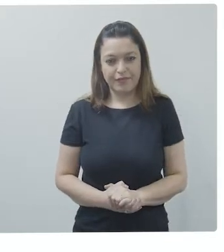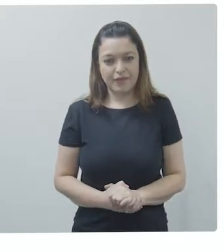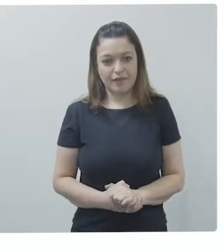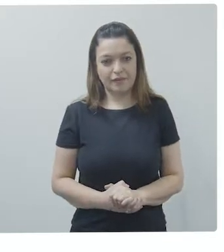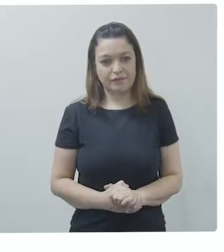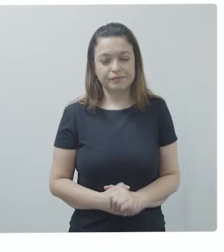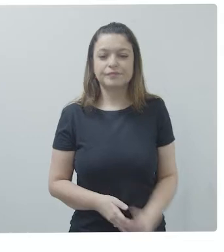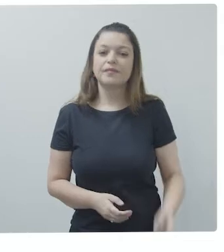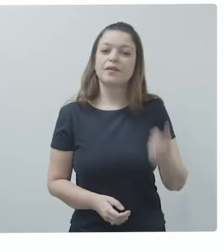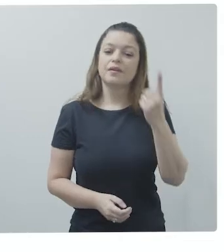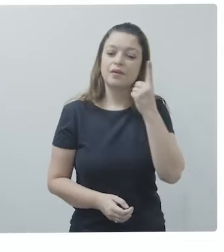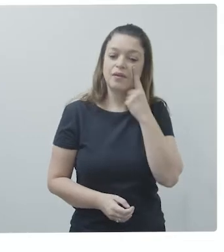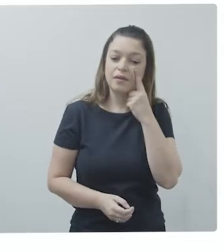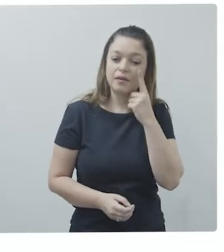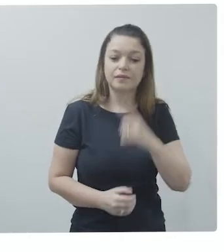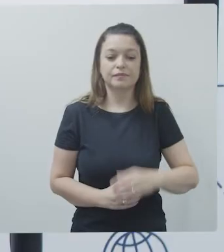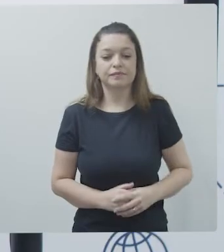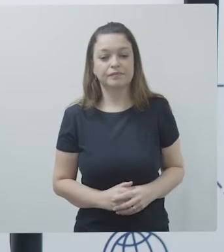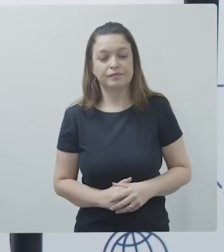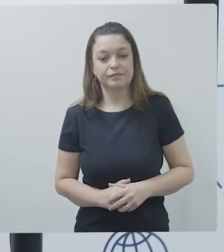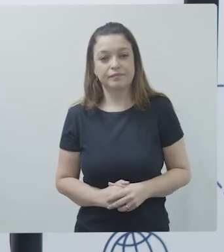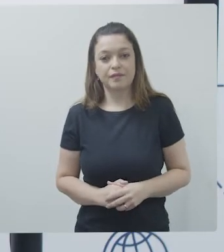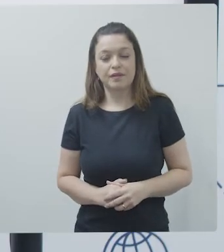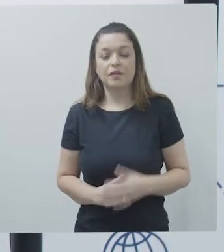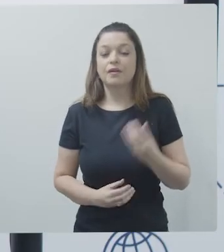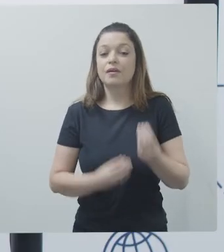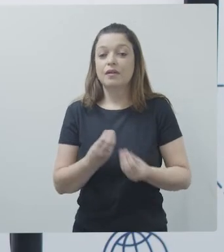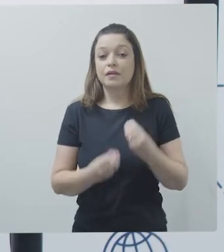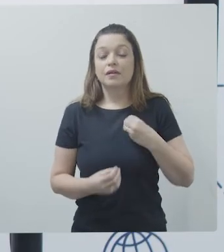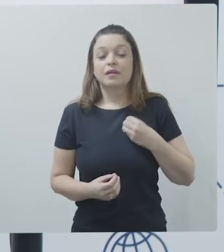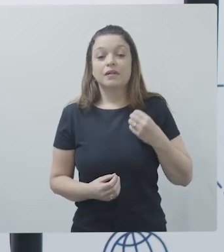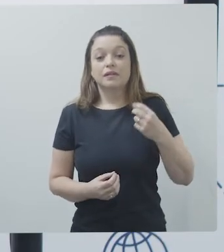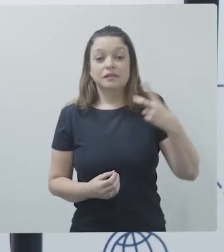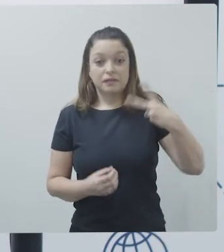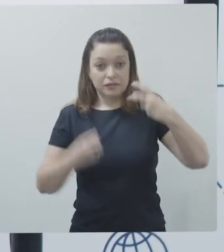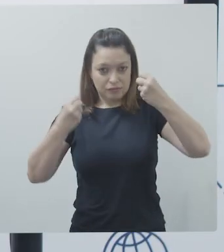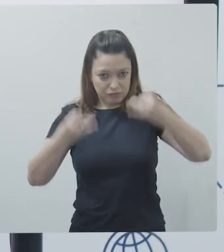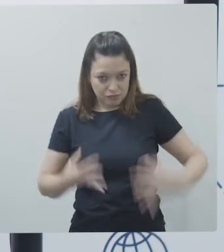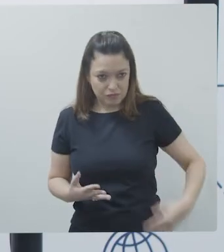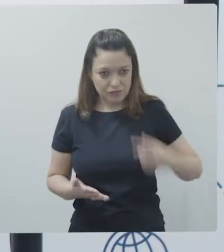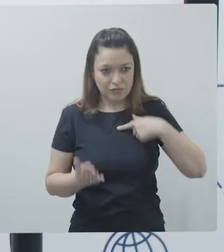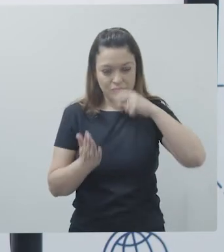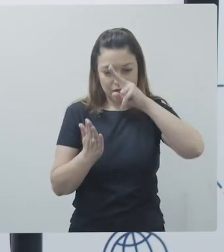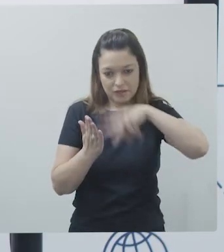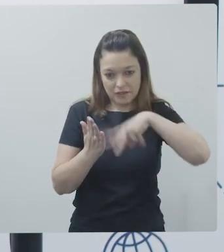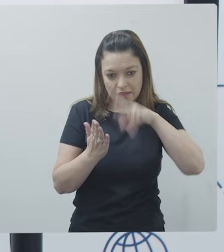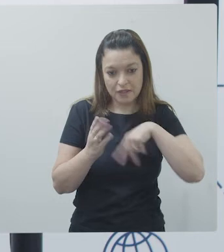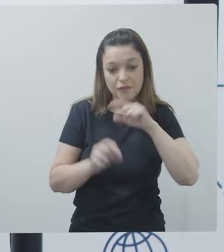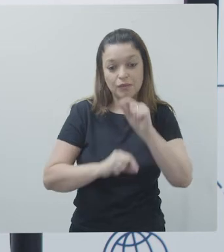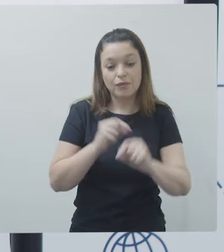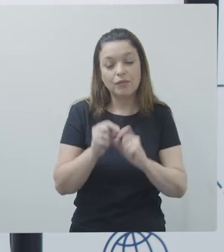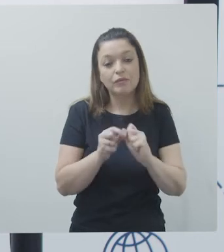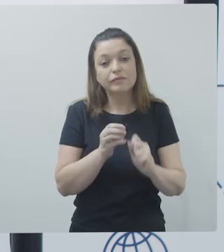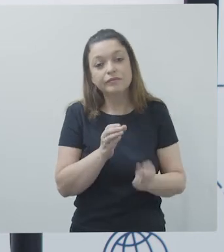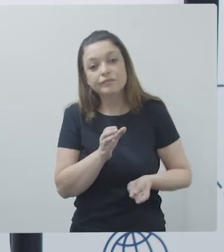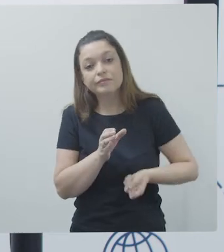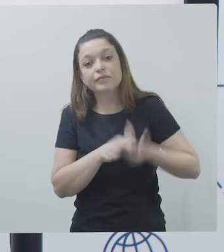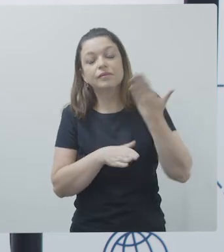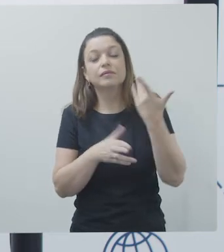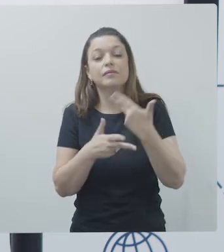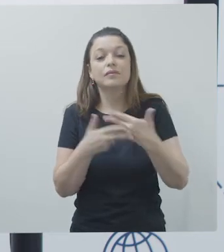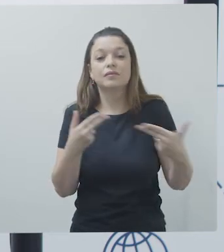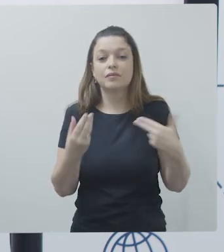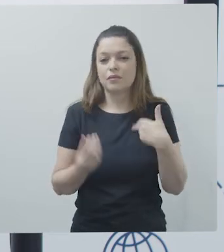quando a gente lê, termina essa segunda parte, então a gente está vendo ali a criação sendo